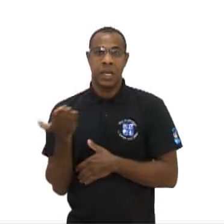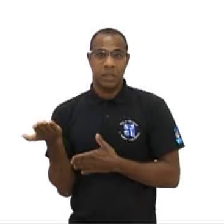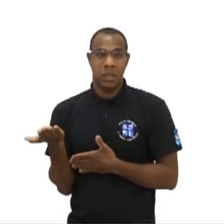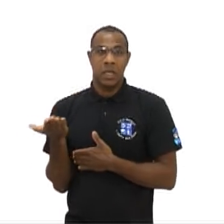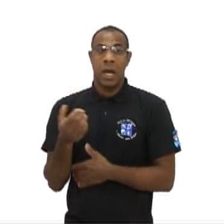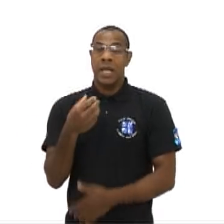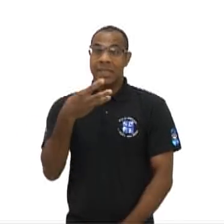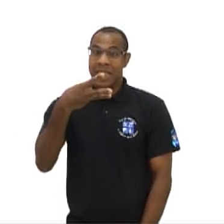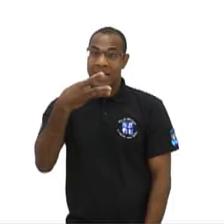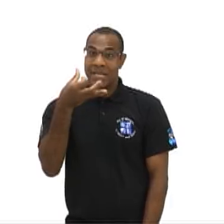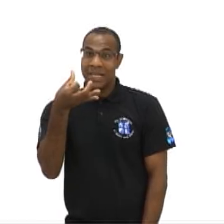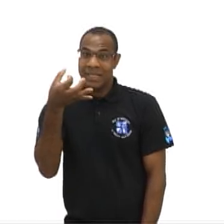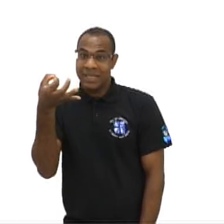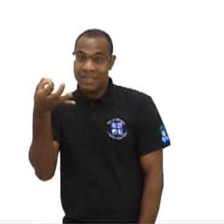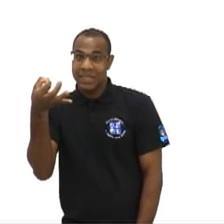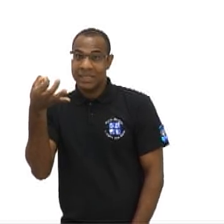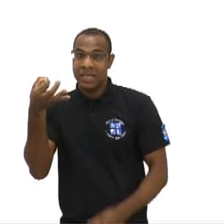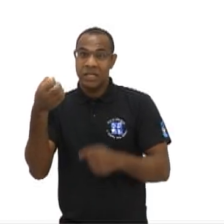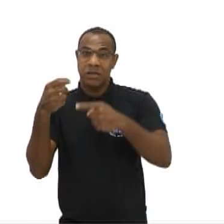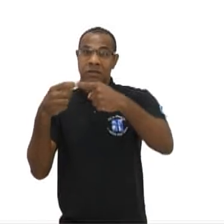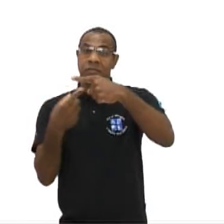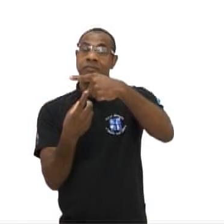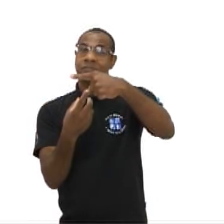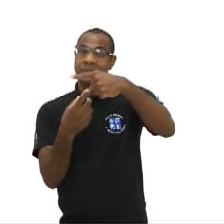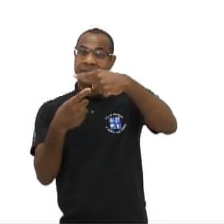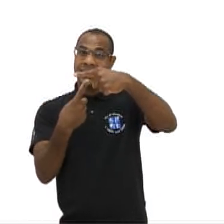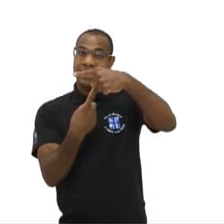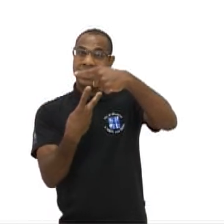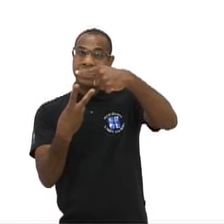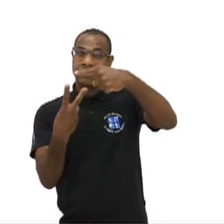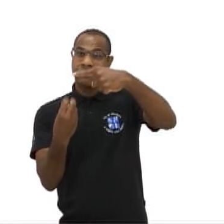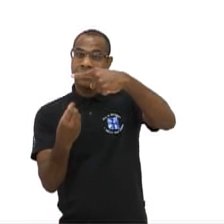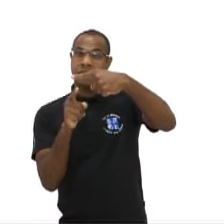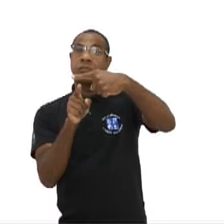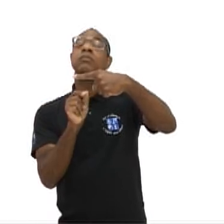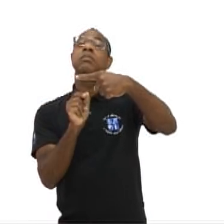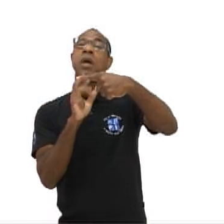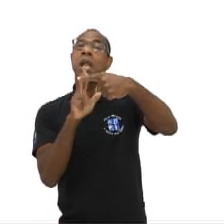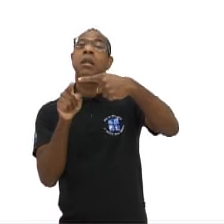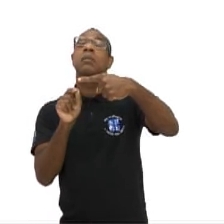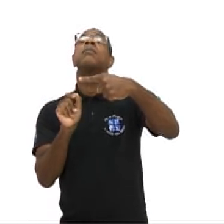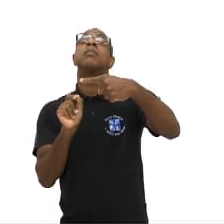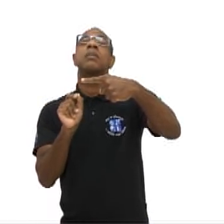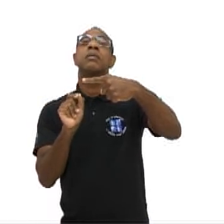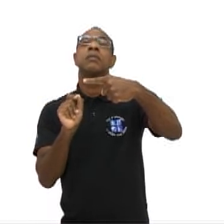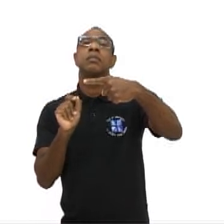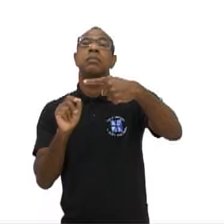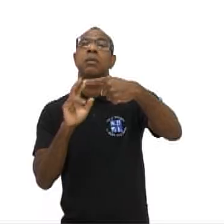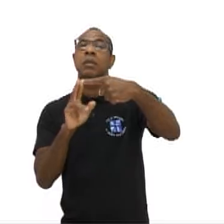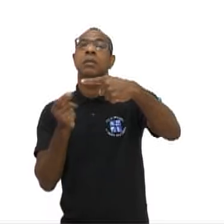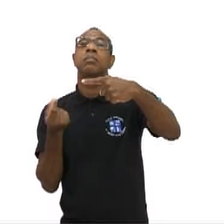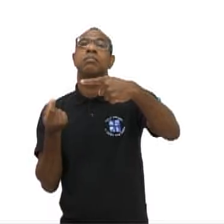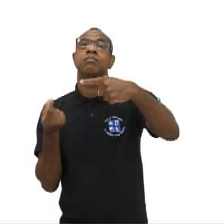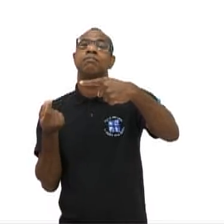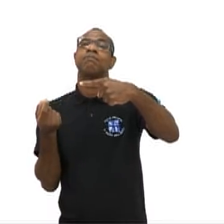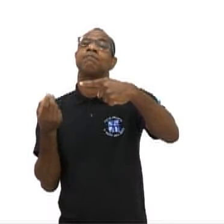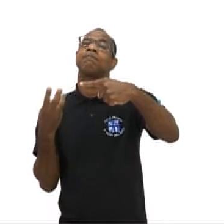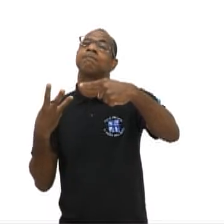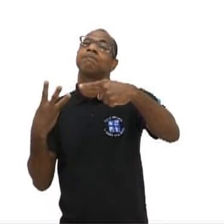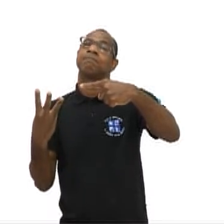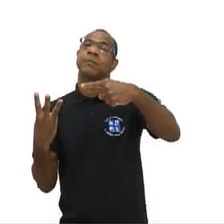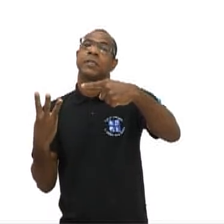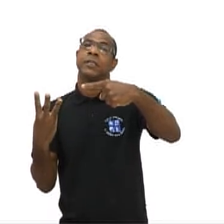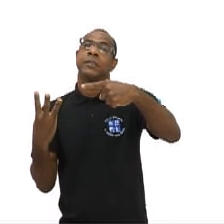360 divididos por 120, a gente vai ter que o resultado dessa divisão ali vai dar 3. E vou fazer então